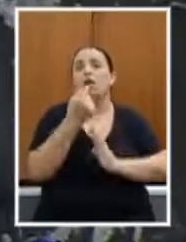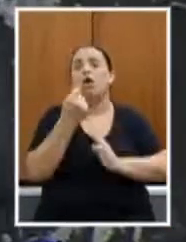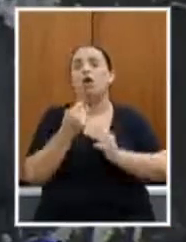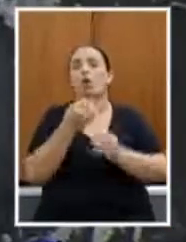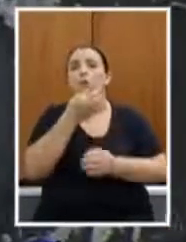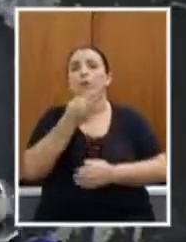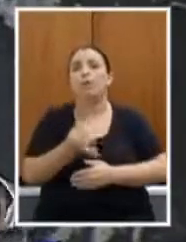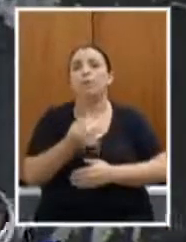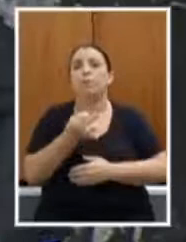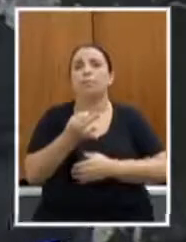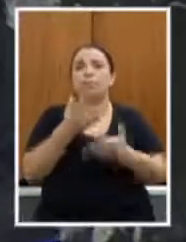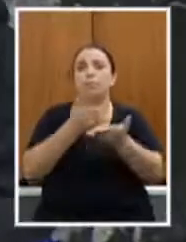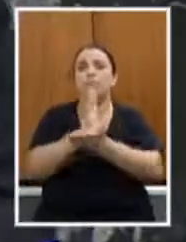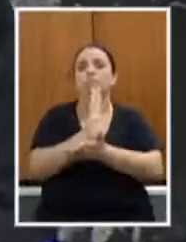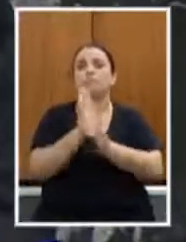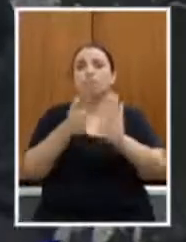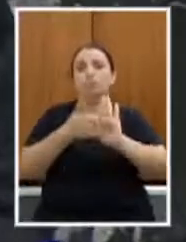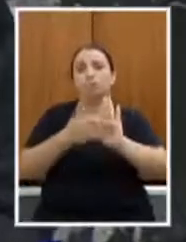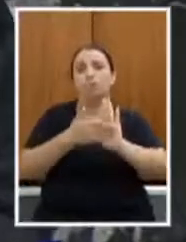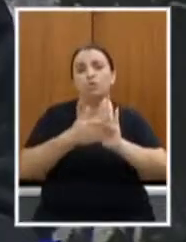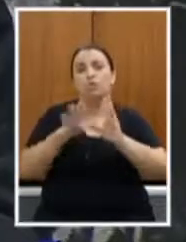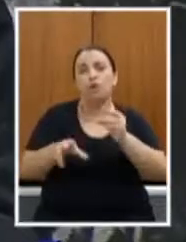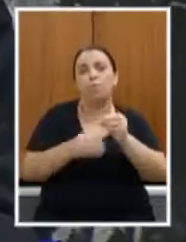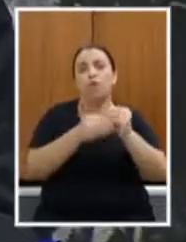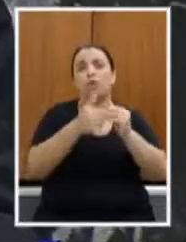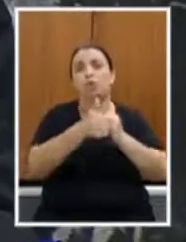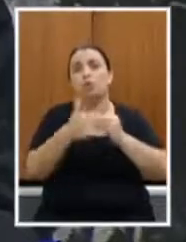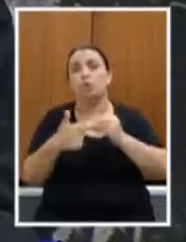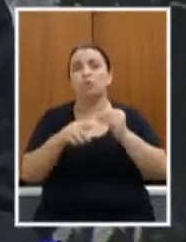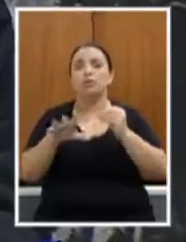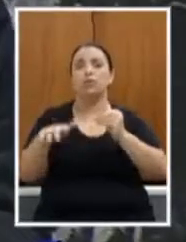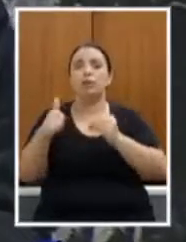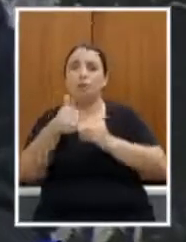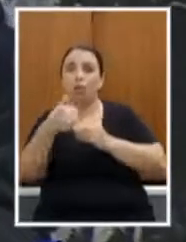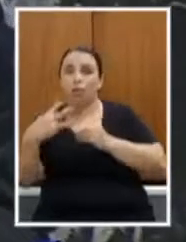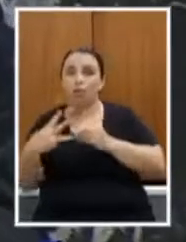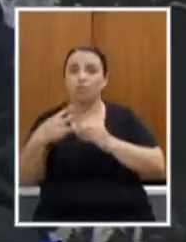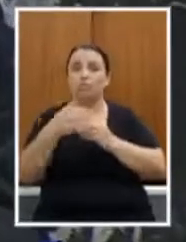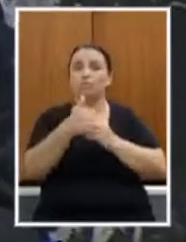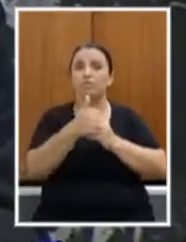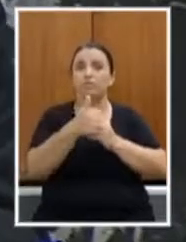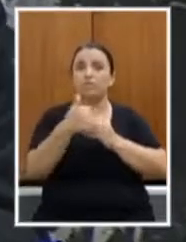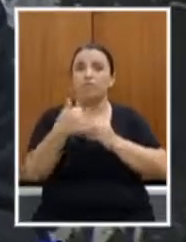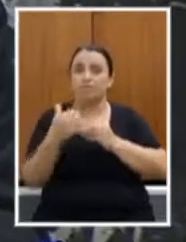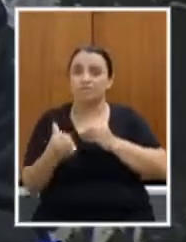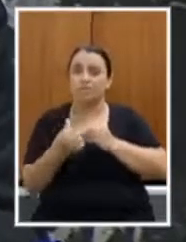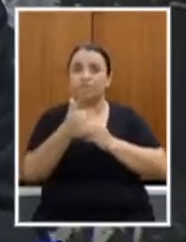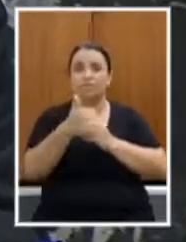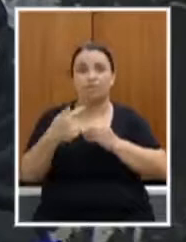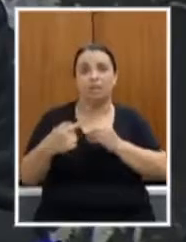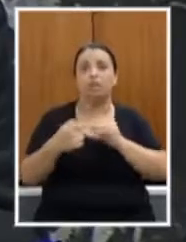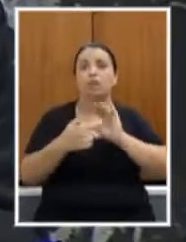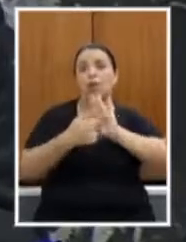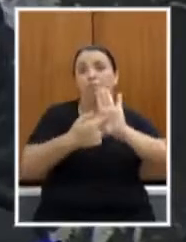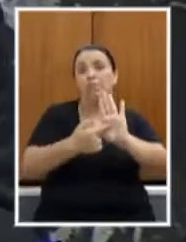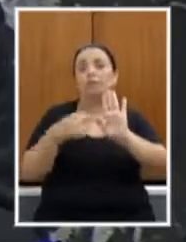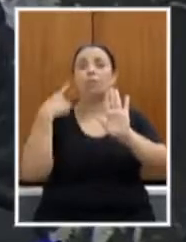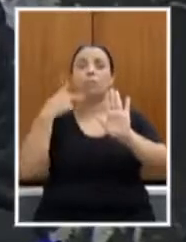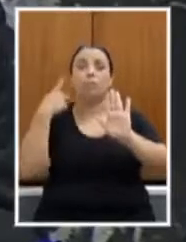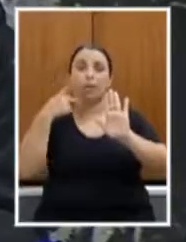números 12, 14, 16 e 17, apresentadas por parlamentares na forma das